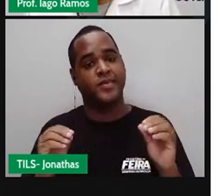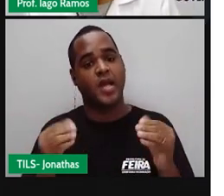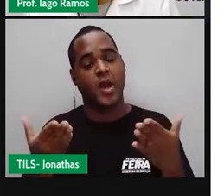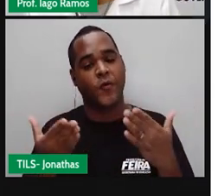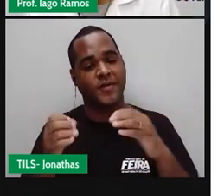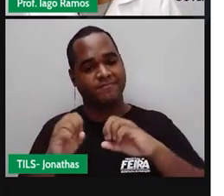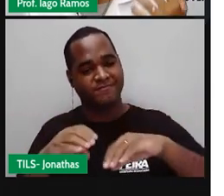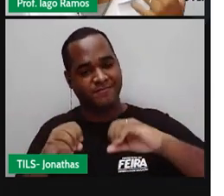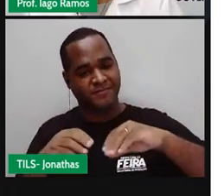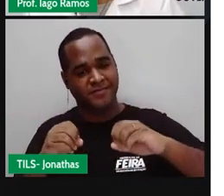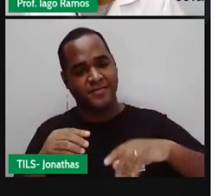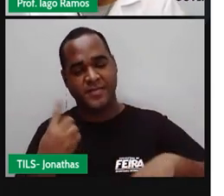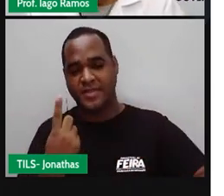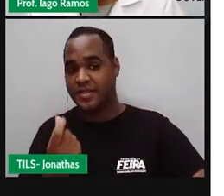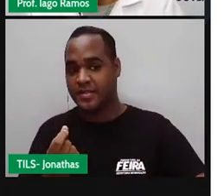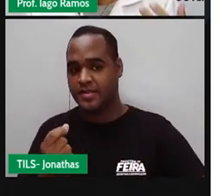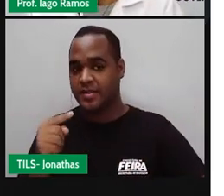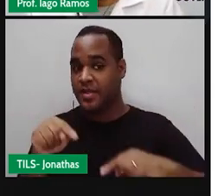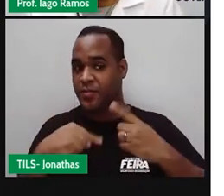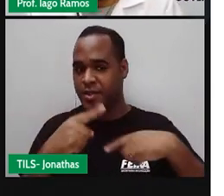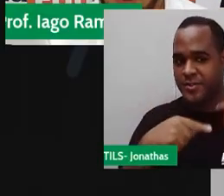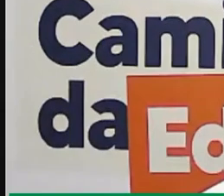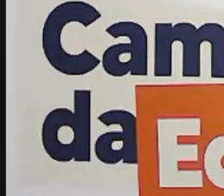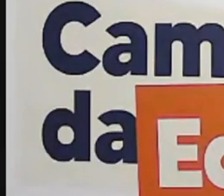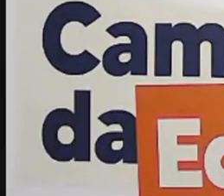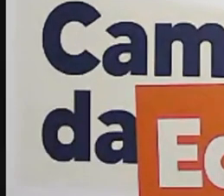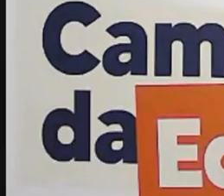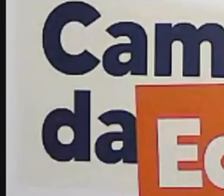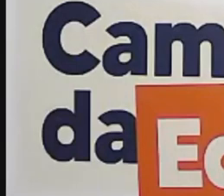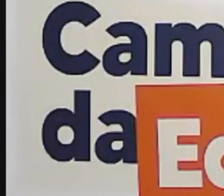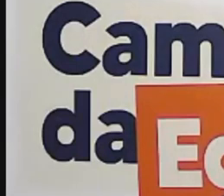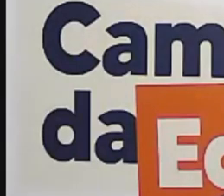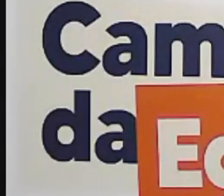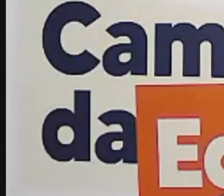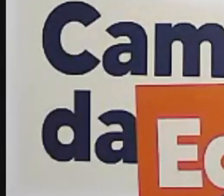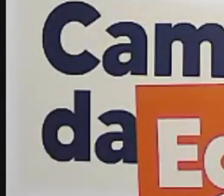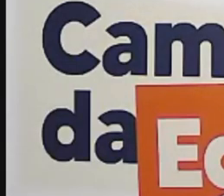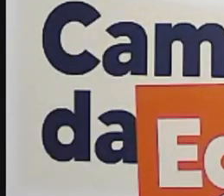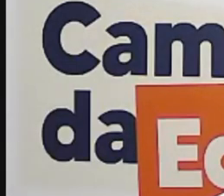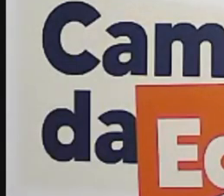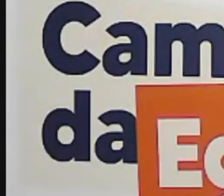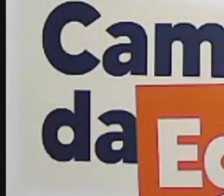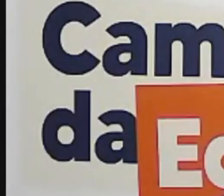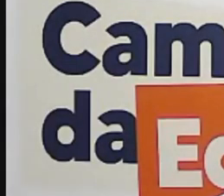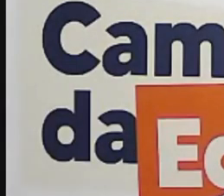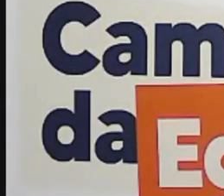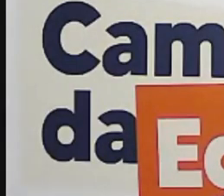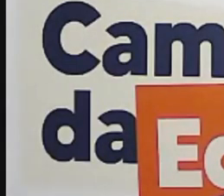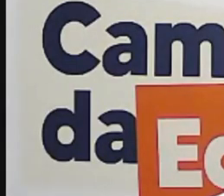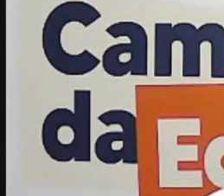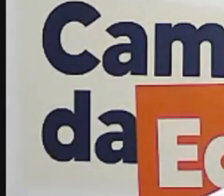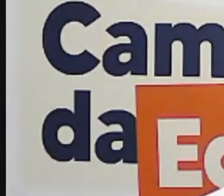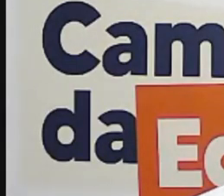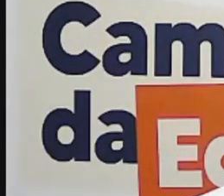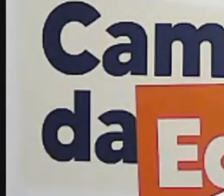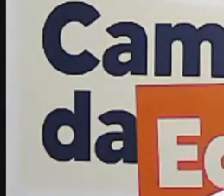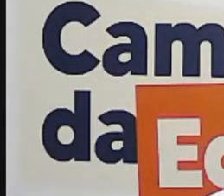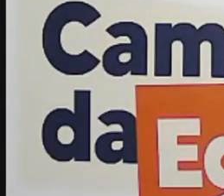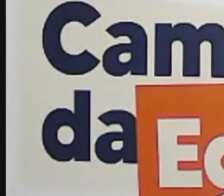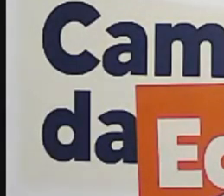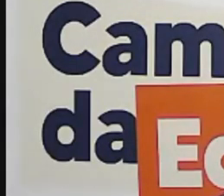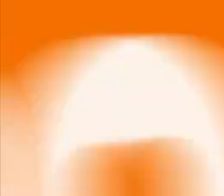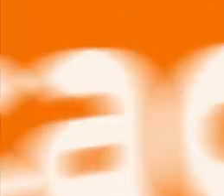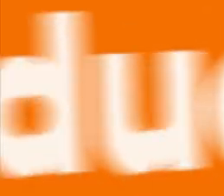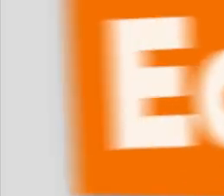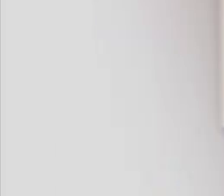até a próxima Não esquece por favor matemática não é problema matemática é solução Valeu